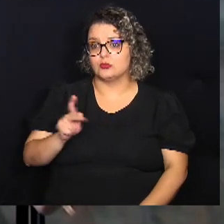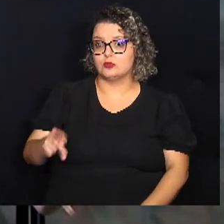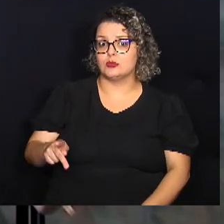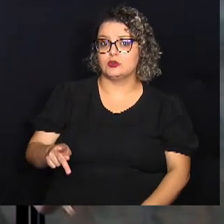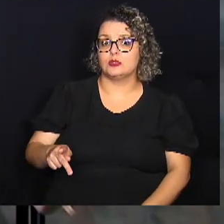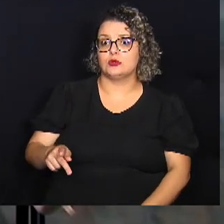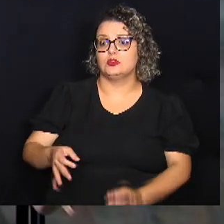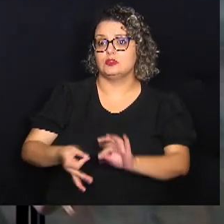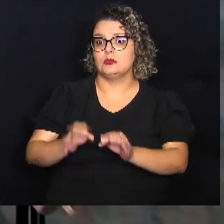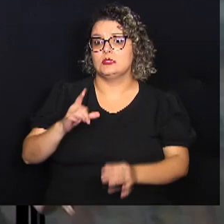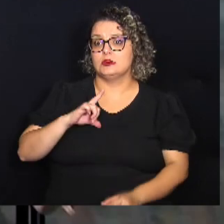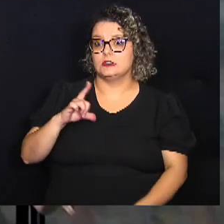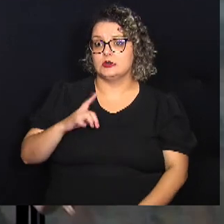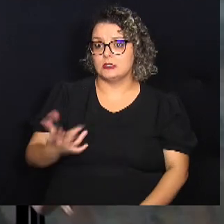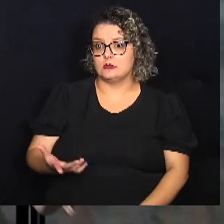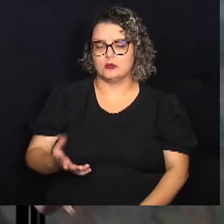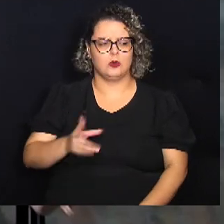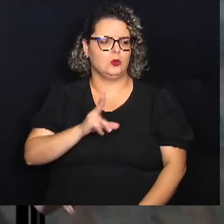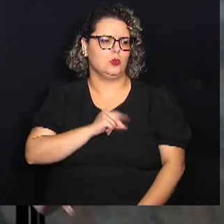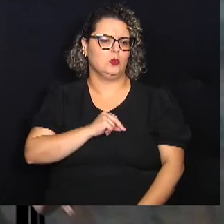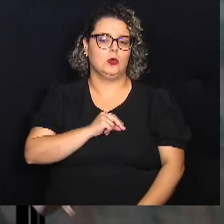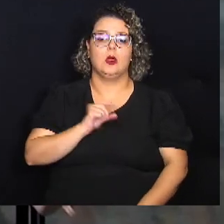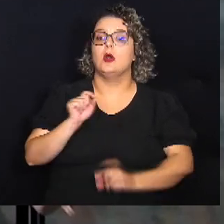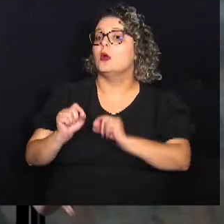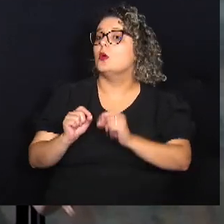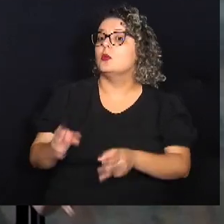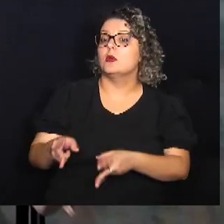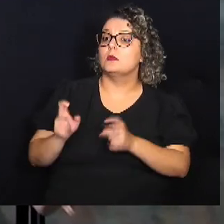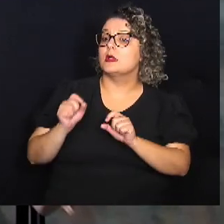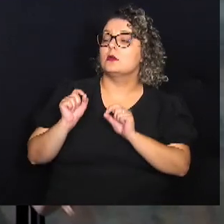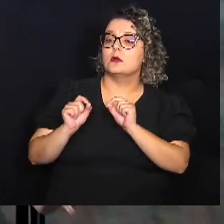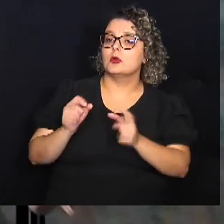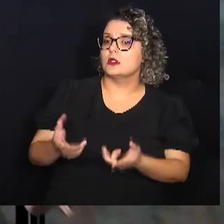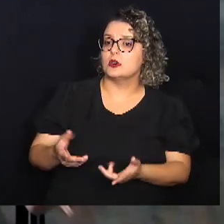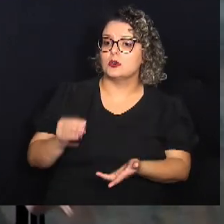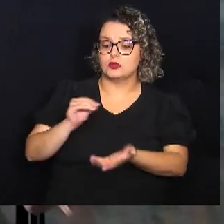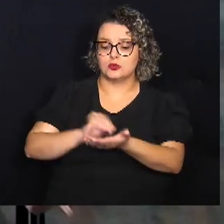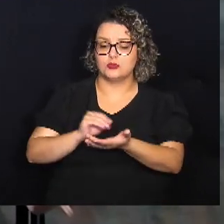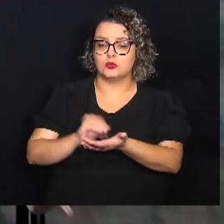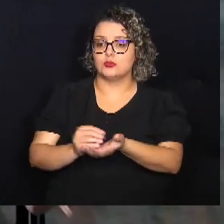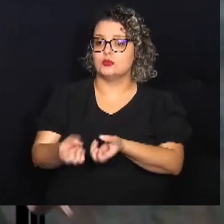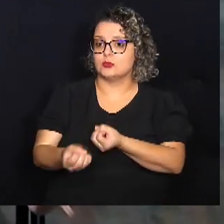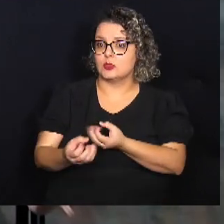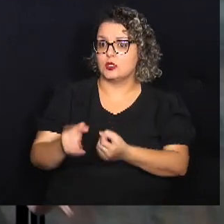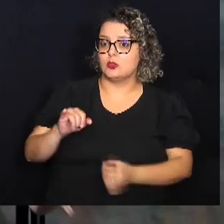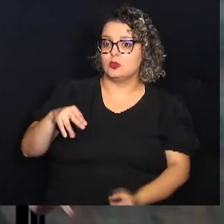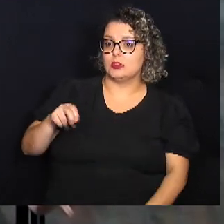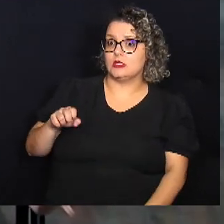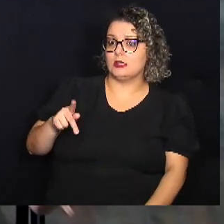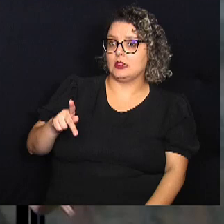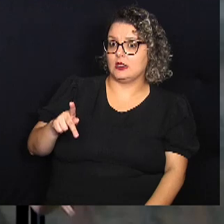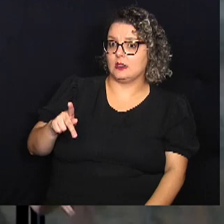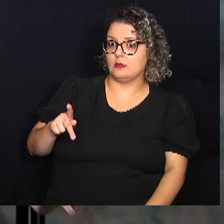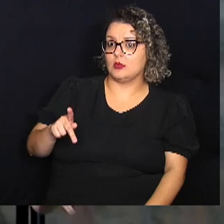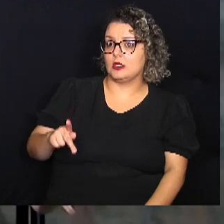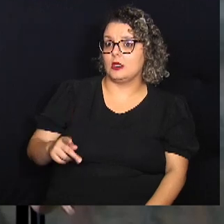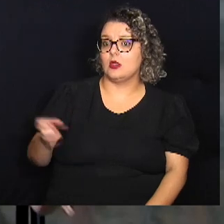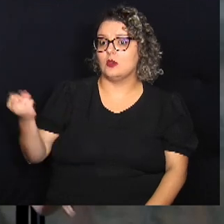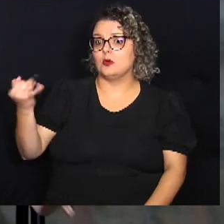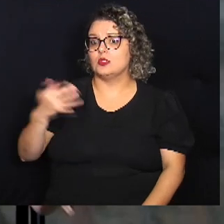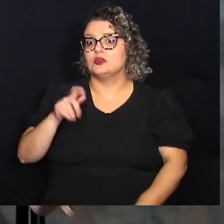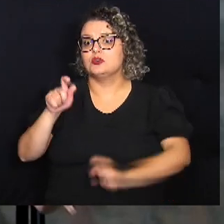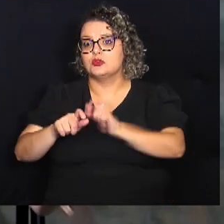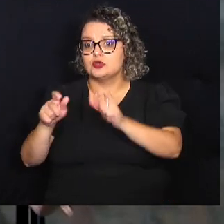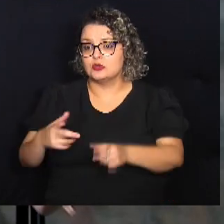precisa. Nossa. Então, veja, hoje o que a gente percebe, os últimos dados do INEP, a quantidade de pessoas